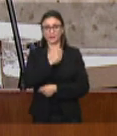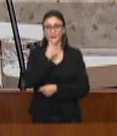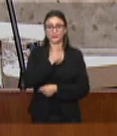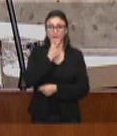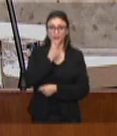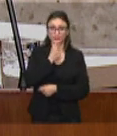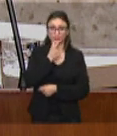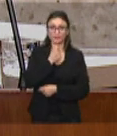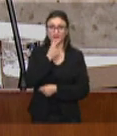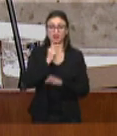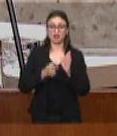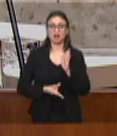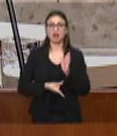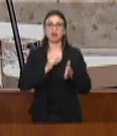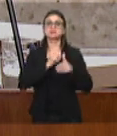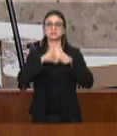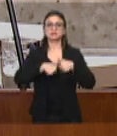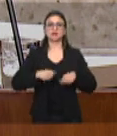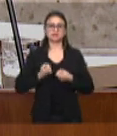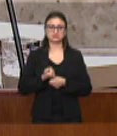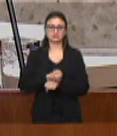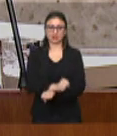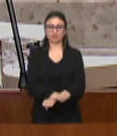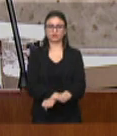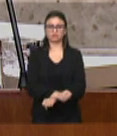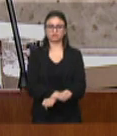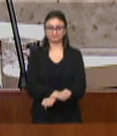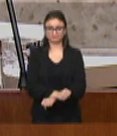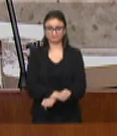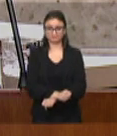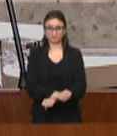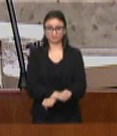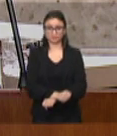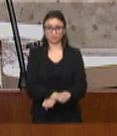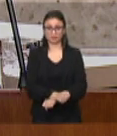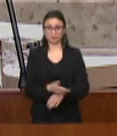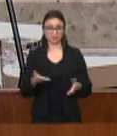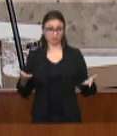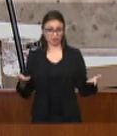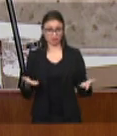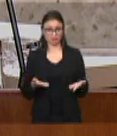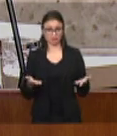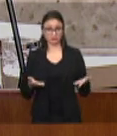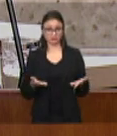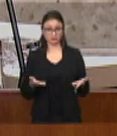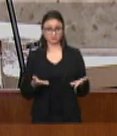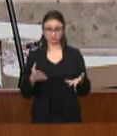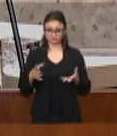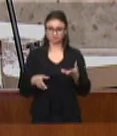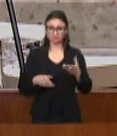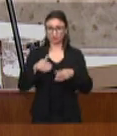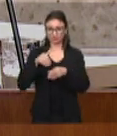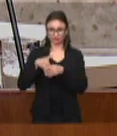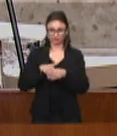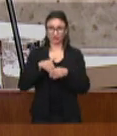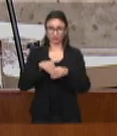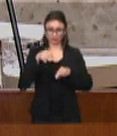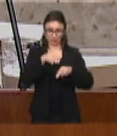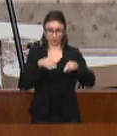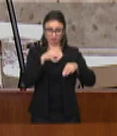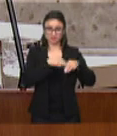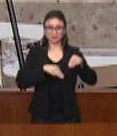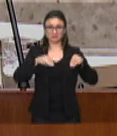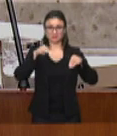homens antes escravizados, o que foi agora, nessa sessão, inclusive, salientado no voto do ministro